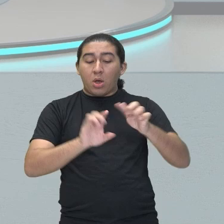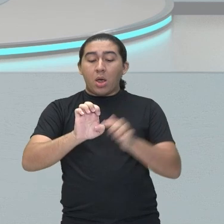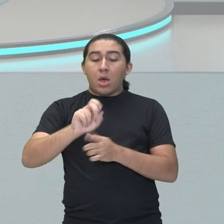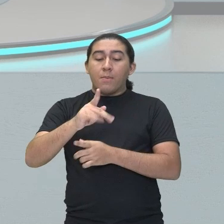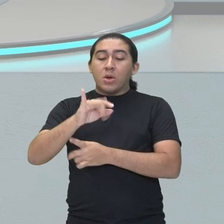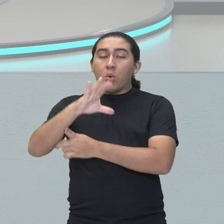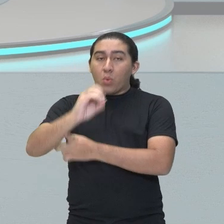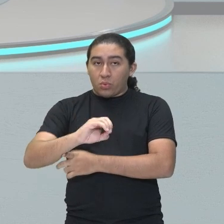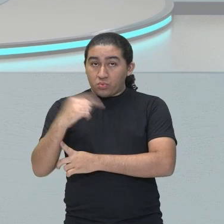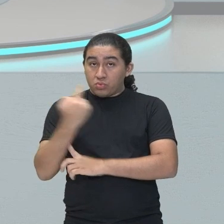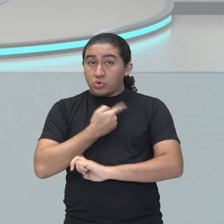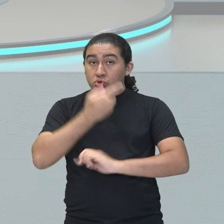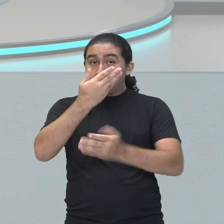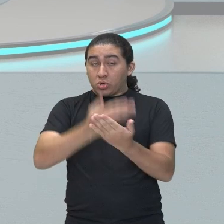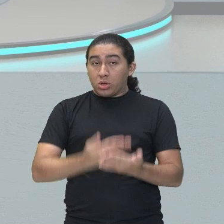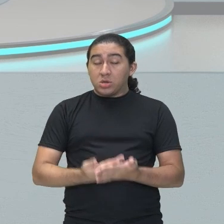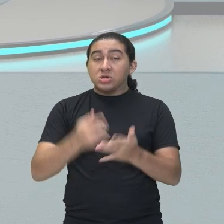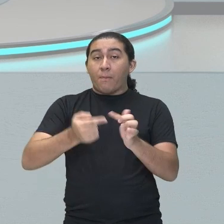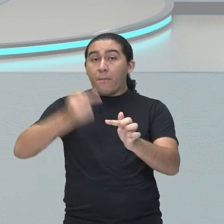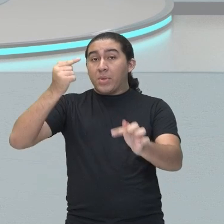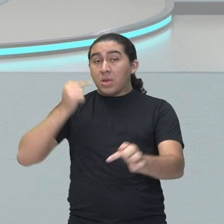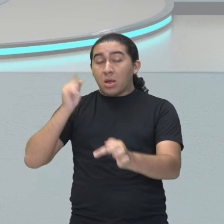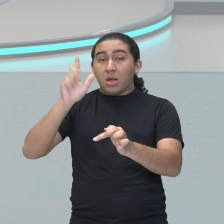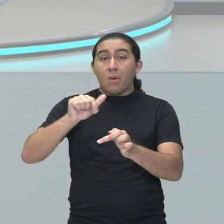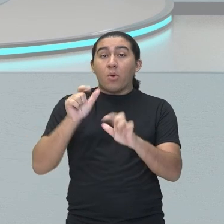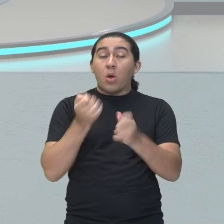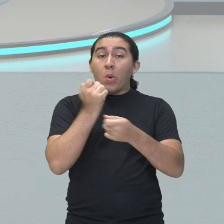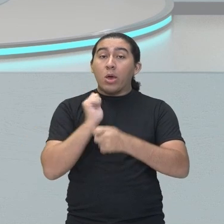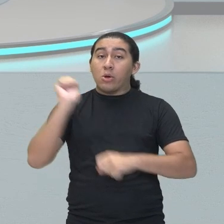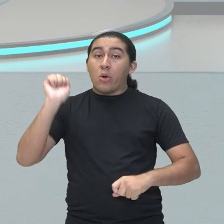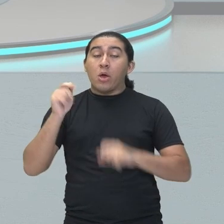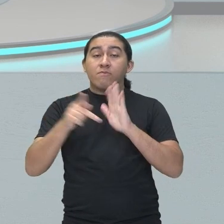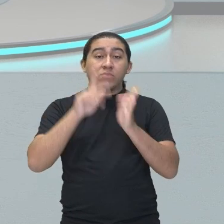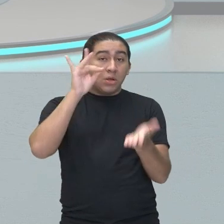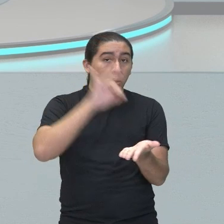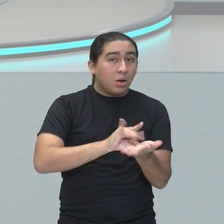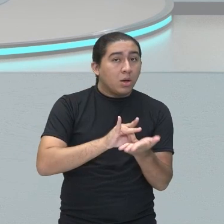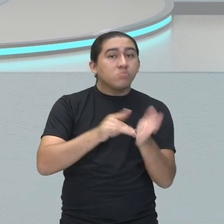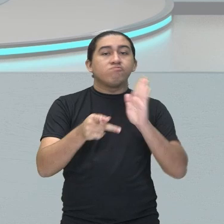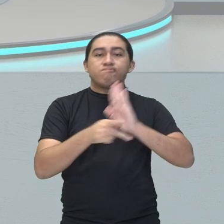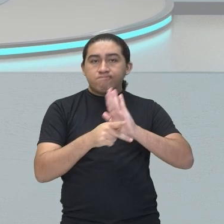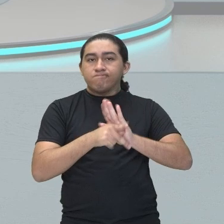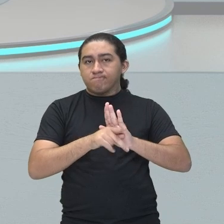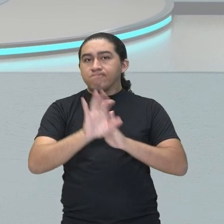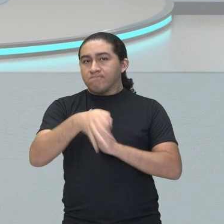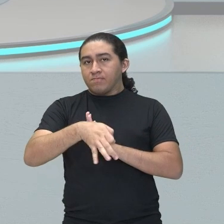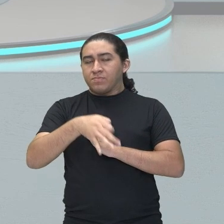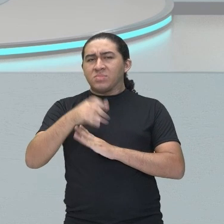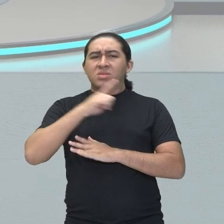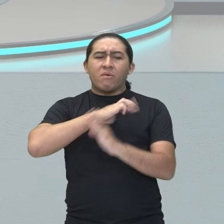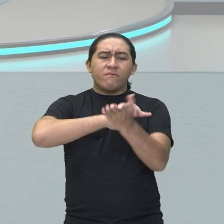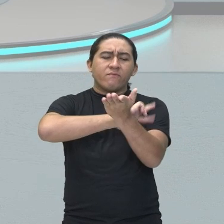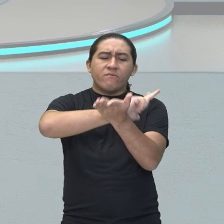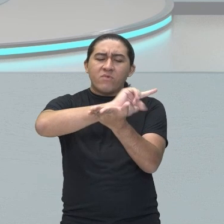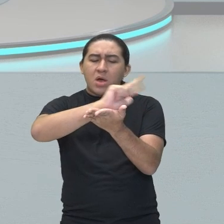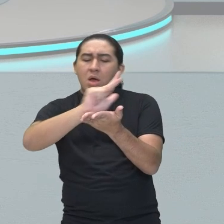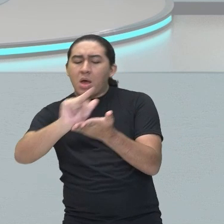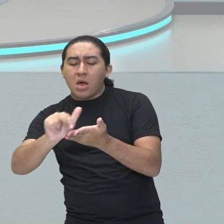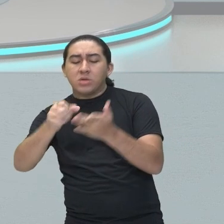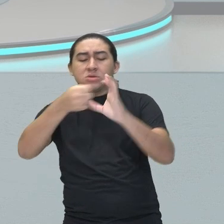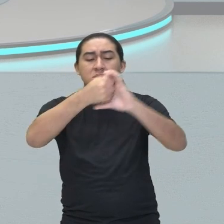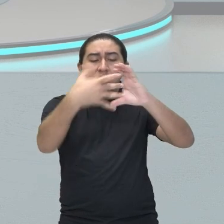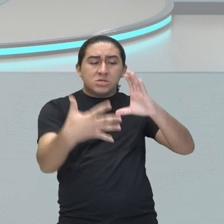Um poema épico, que conta a história de um herói verdadeiro, uma história verdadeira, cheia de nuances, cheio